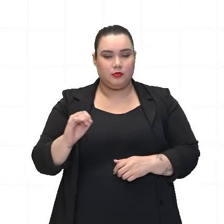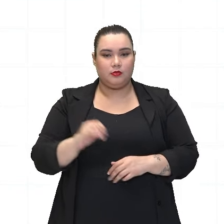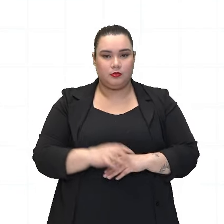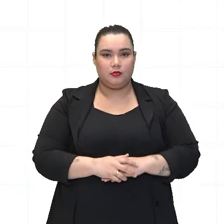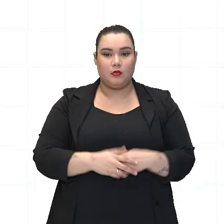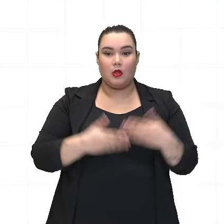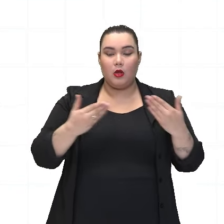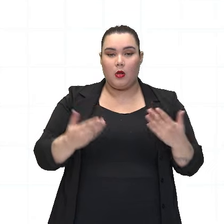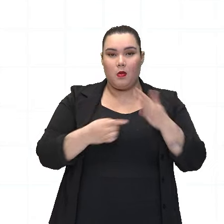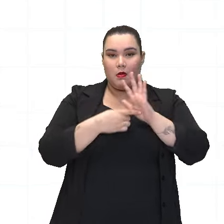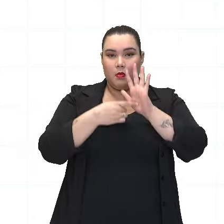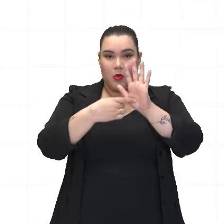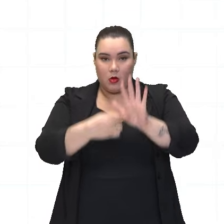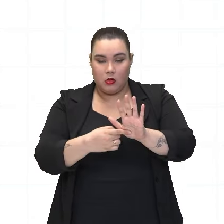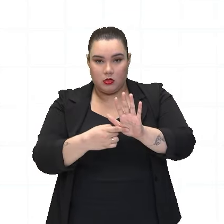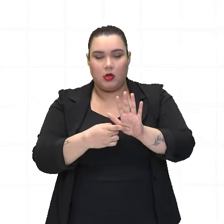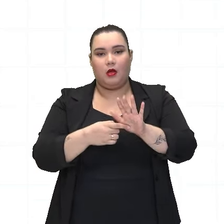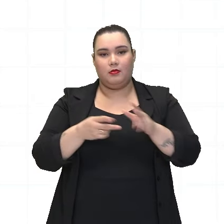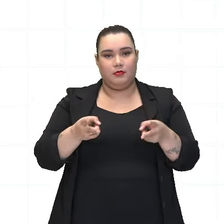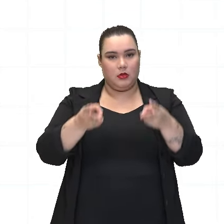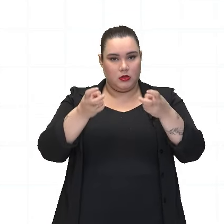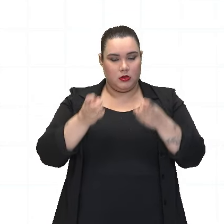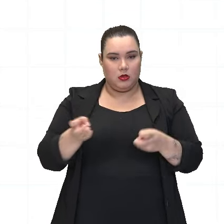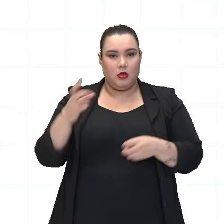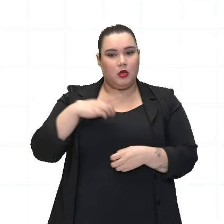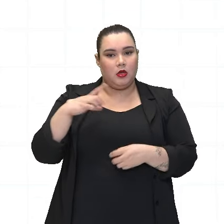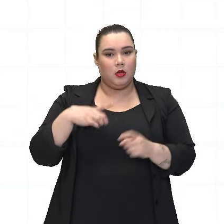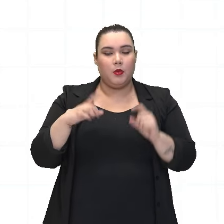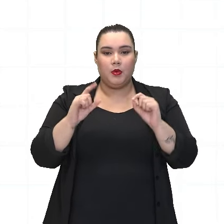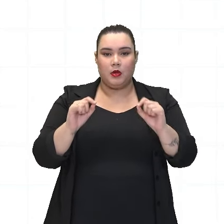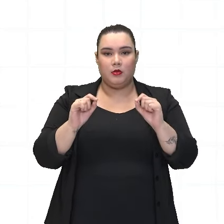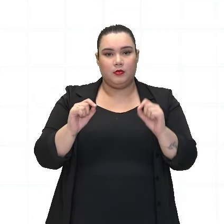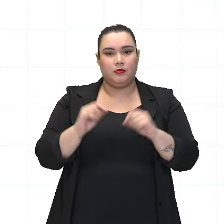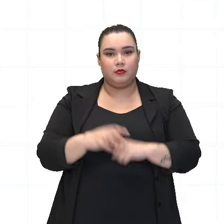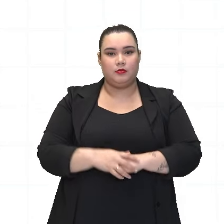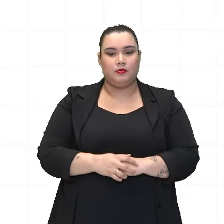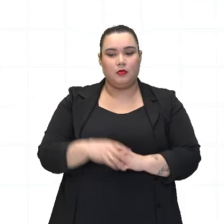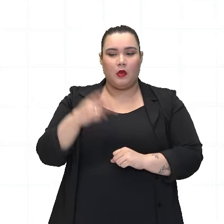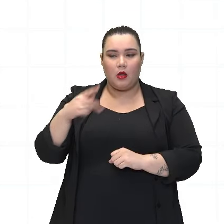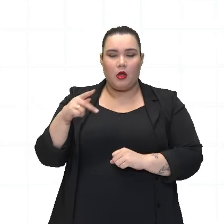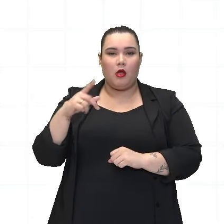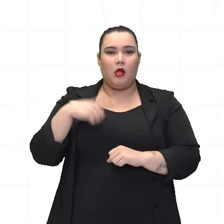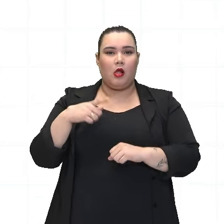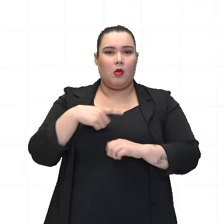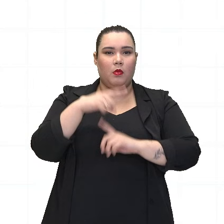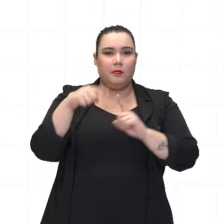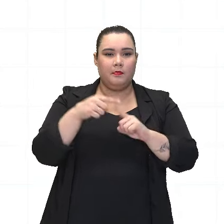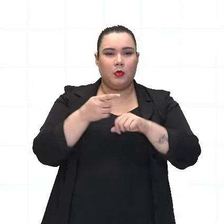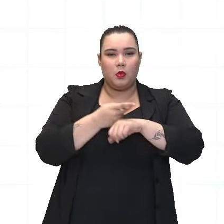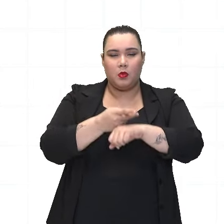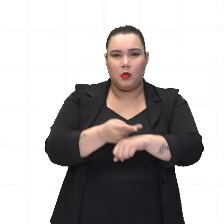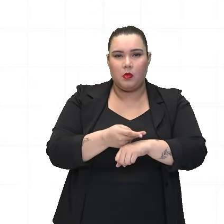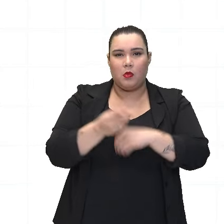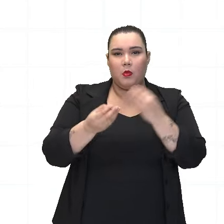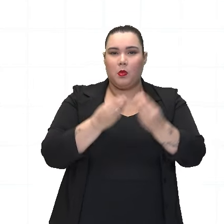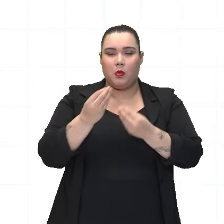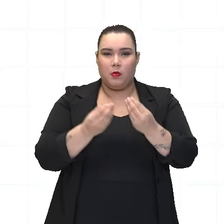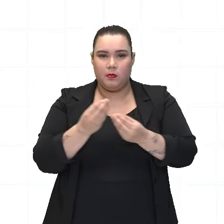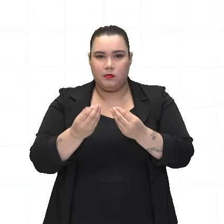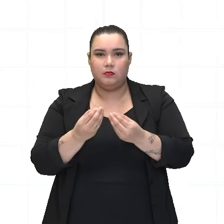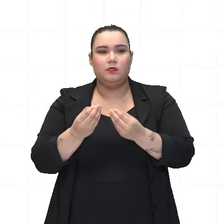certo? Percebam que ele tem ali a sua busca, ou seja, as informações, onde é que elas foram